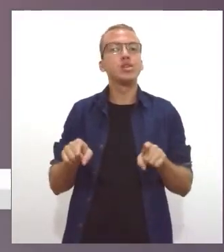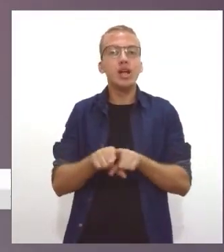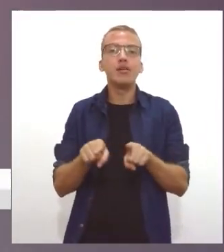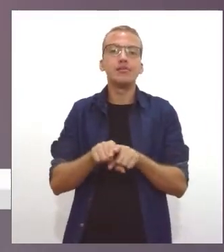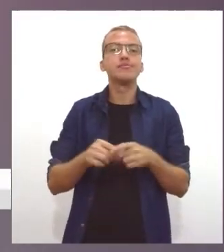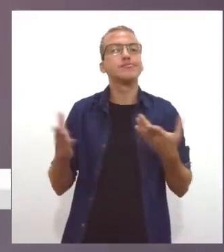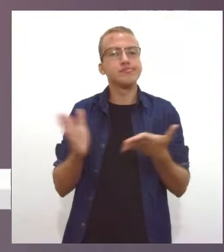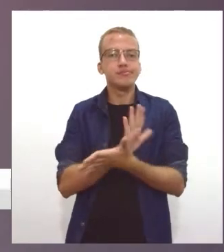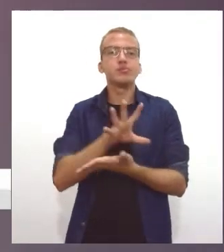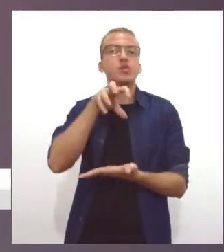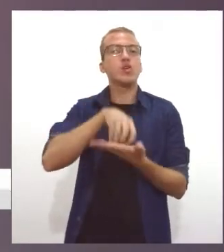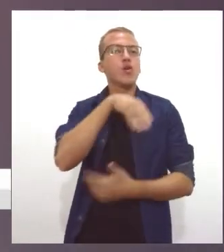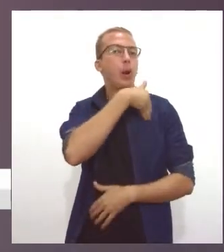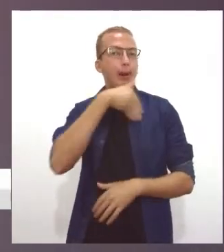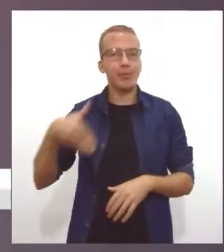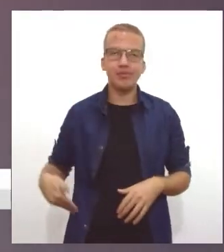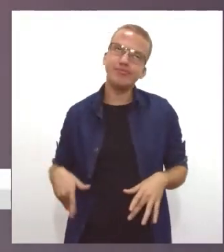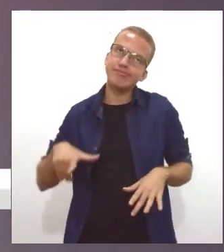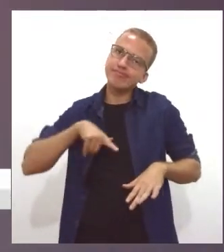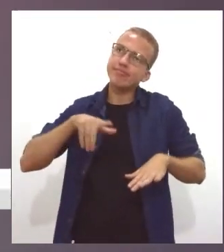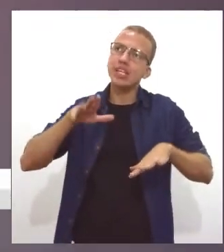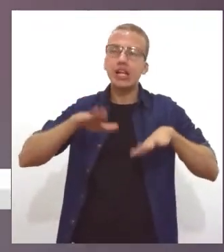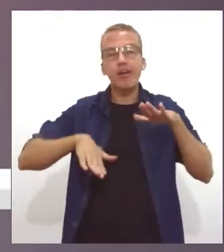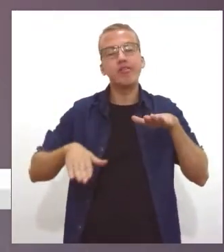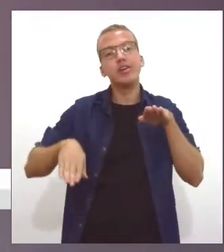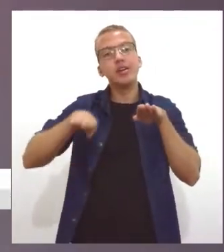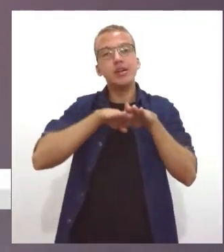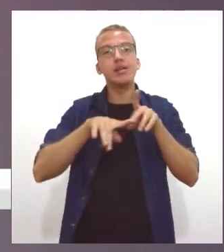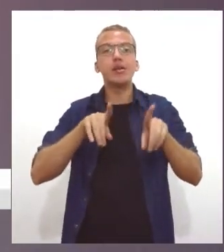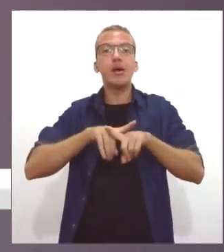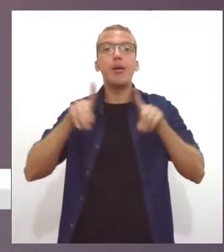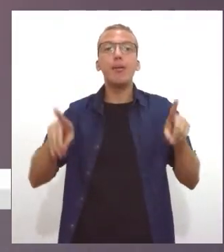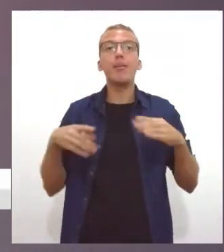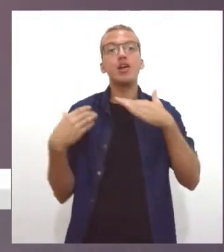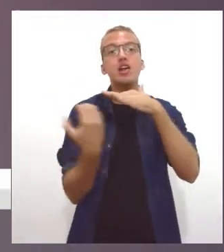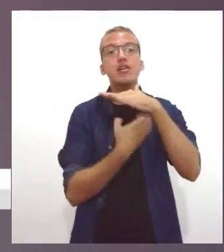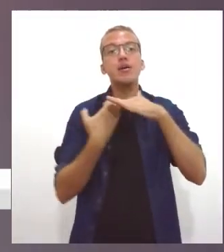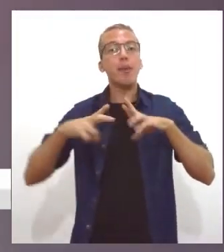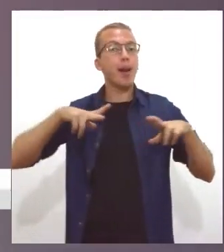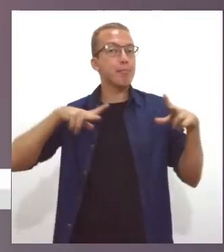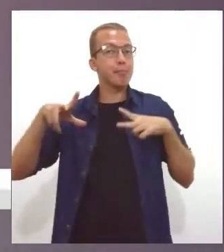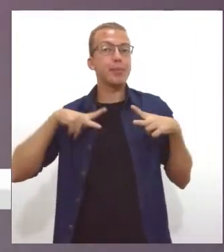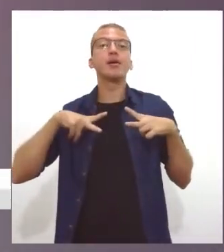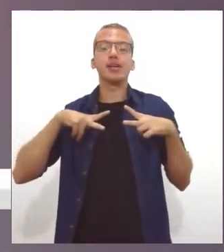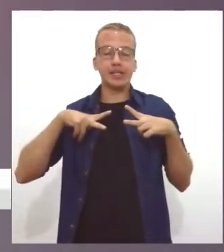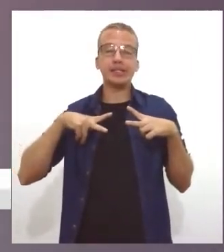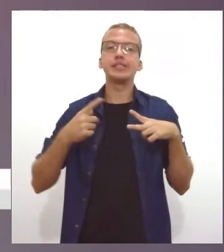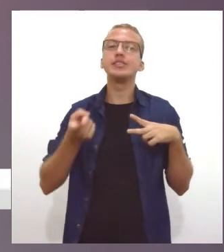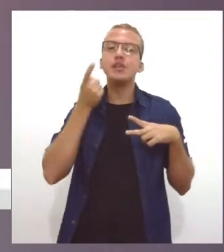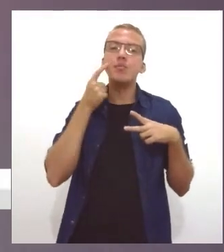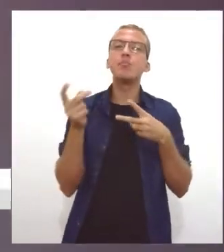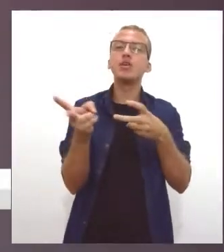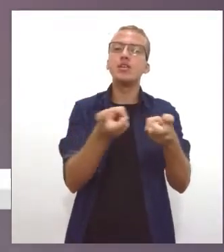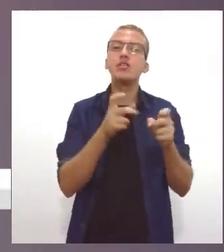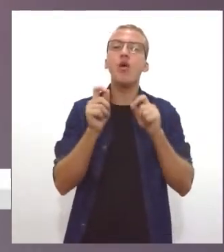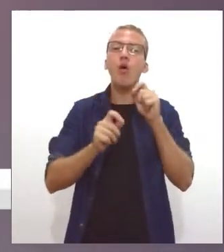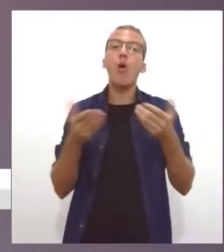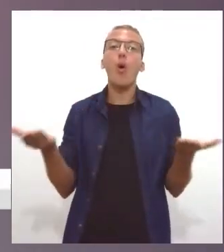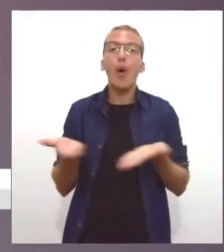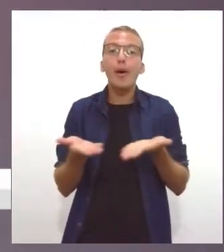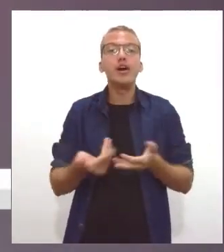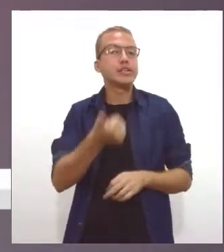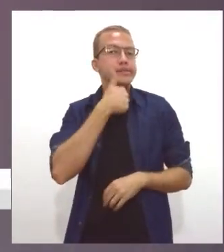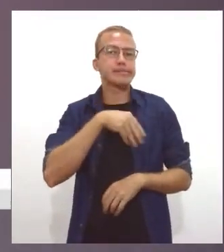ser diferente. Mas quando vai para o mercado de trabalho de iniciativa privada, a gente vê que as mulheres ainda recebem bem menos que